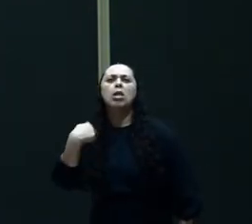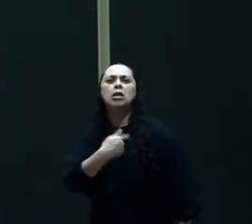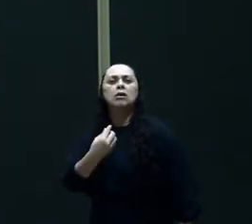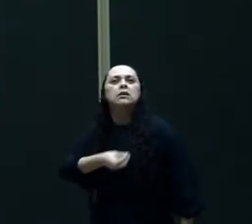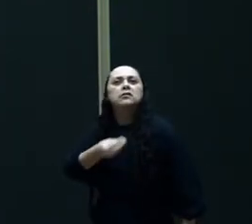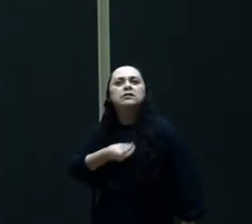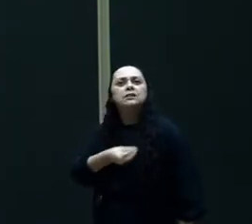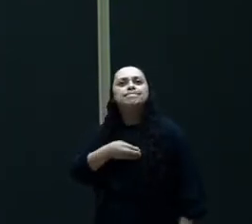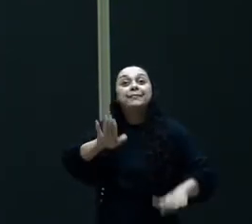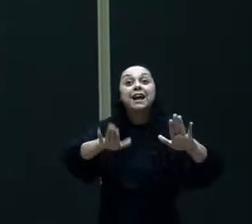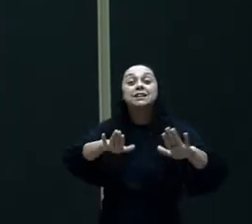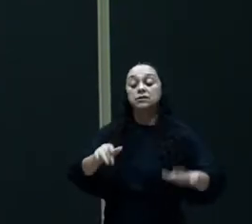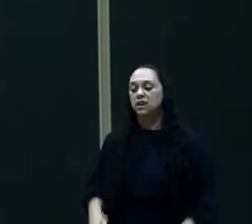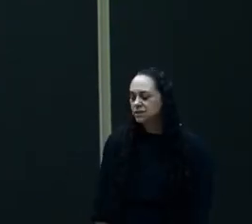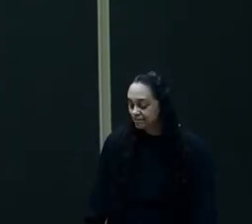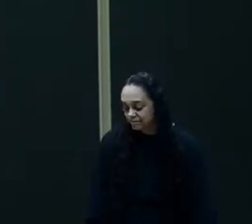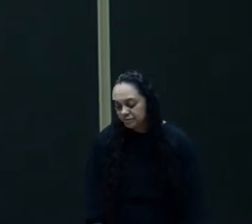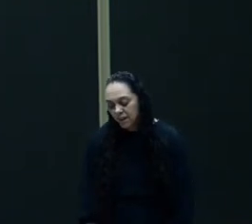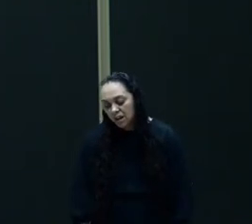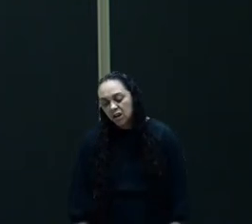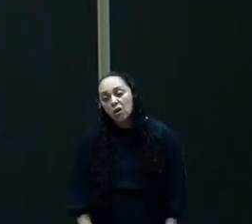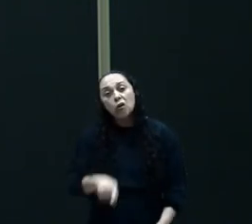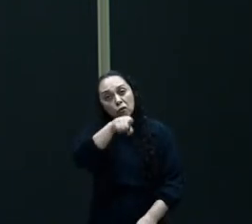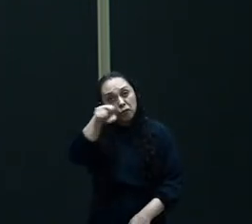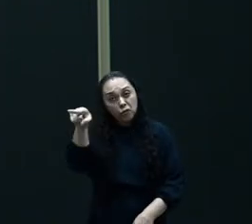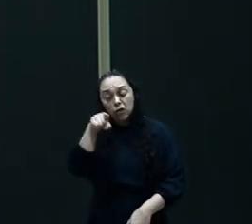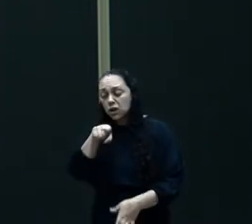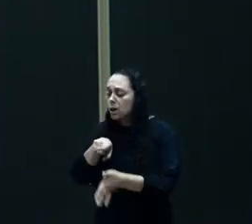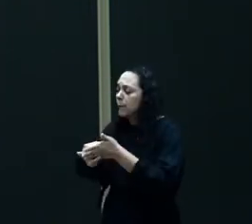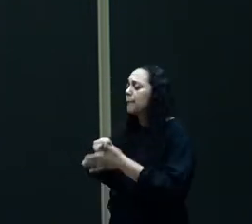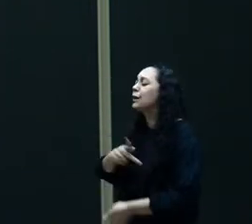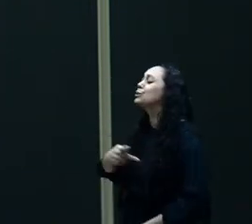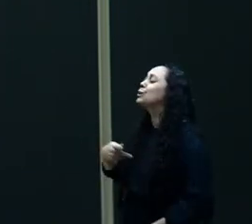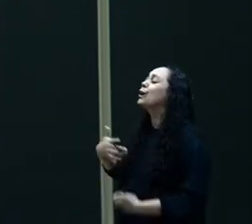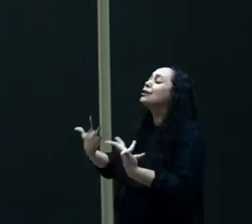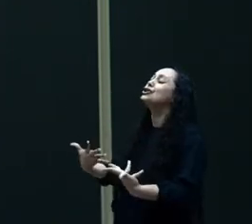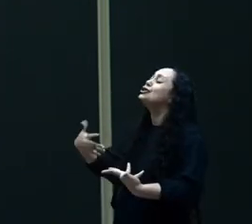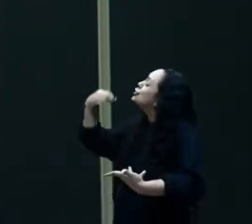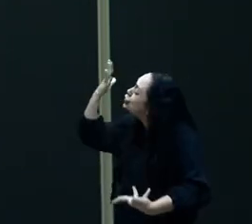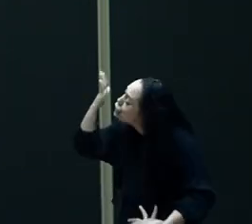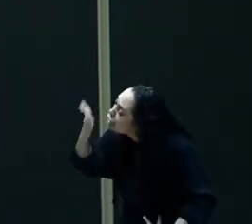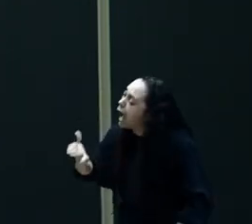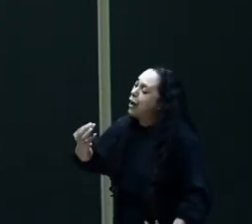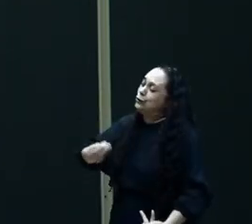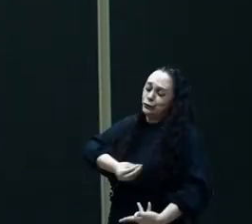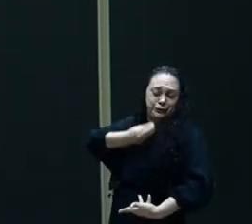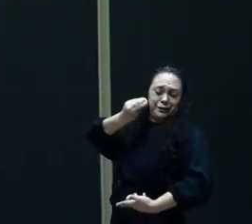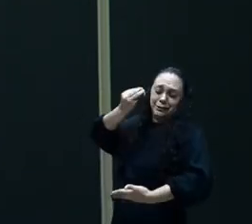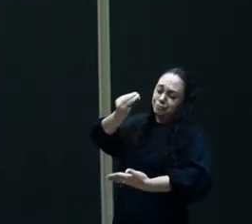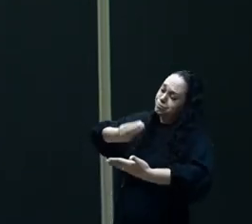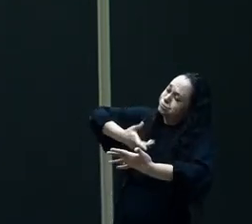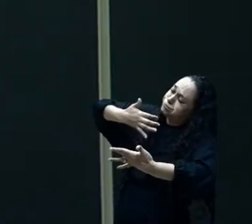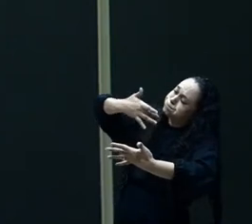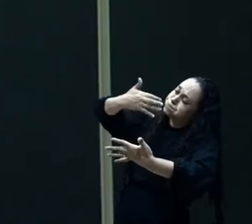coisa pastor eu já vivi tanta coisa mas hoje o que eu tô vivendo nada tá dando certo